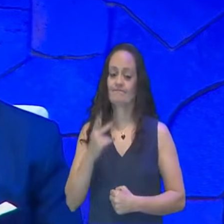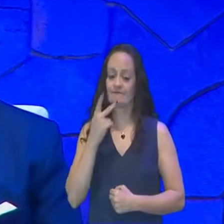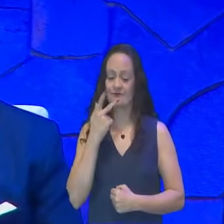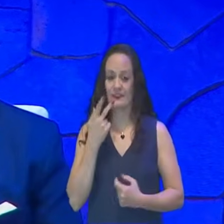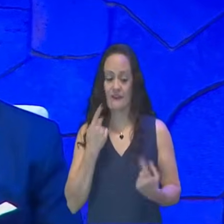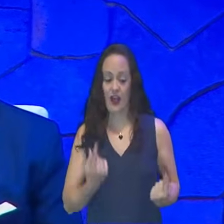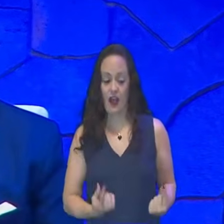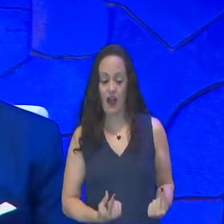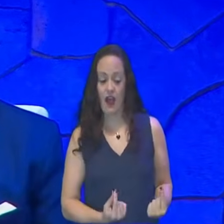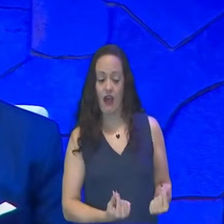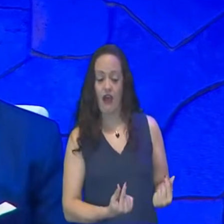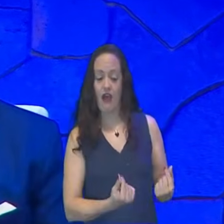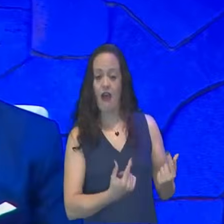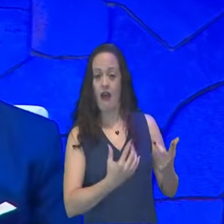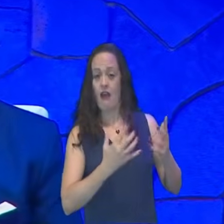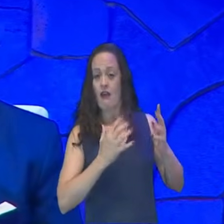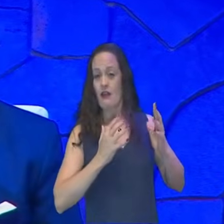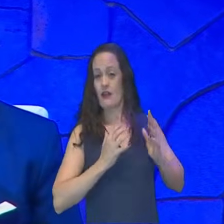como um mestre rival.